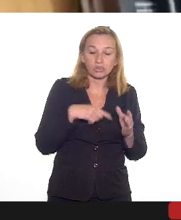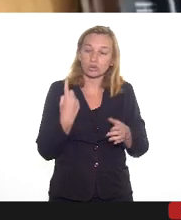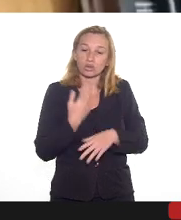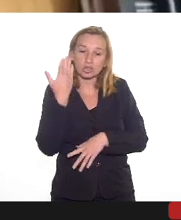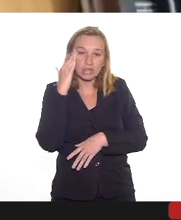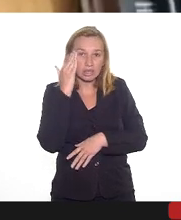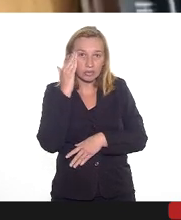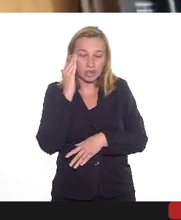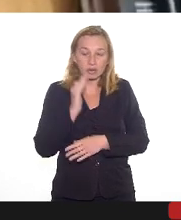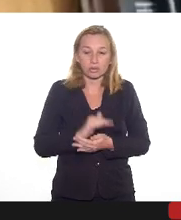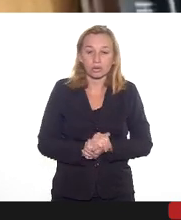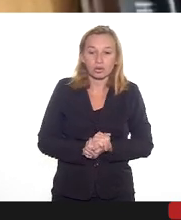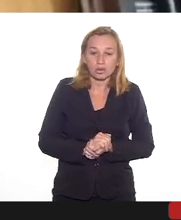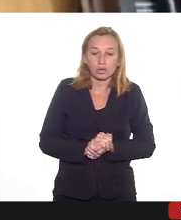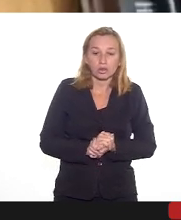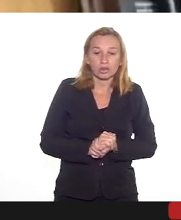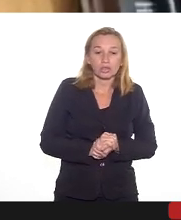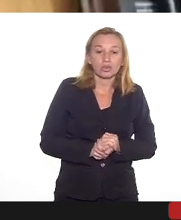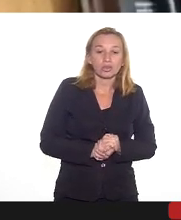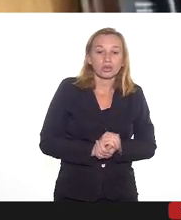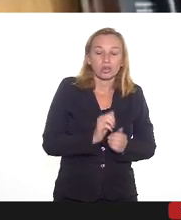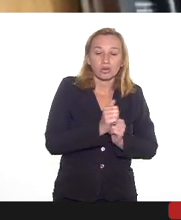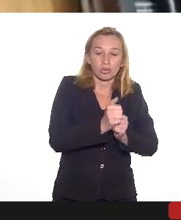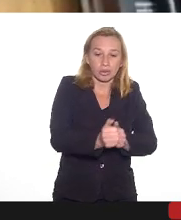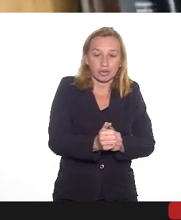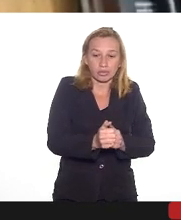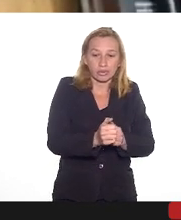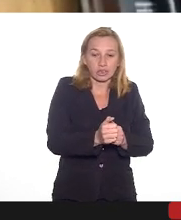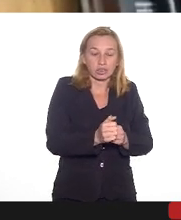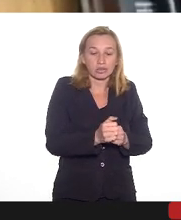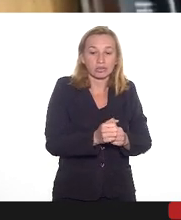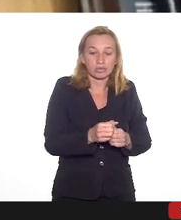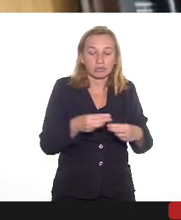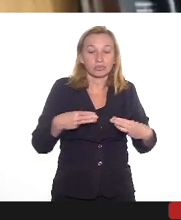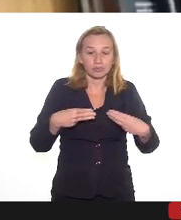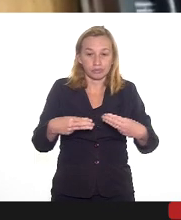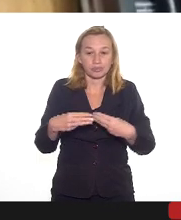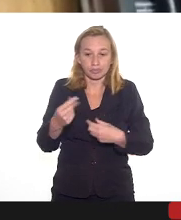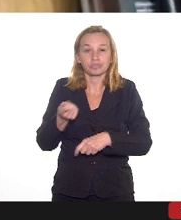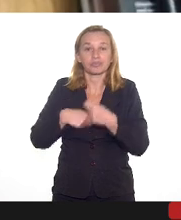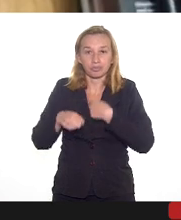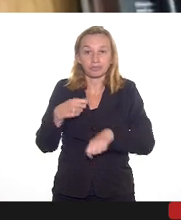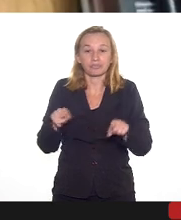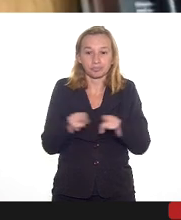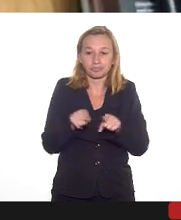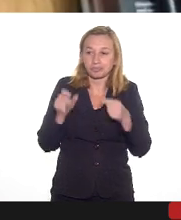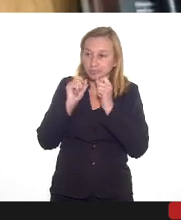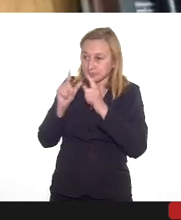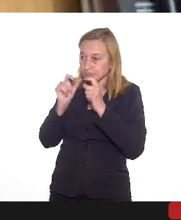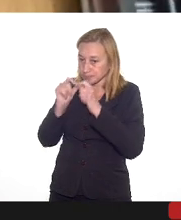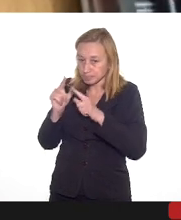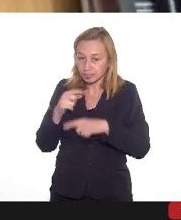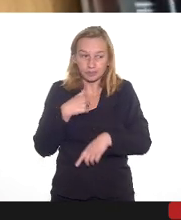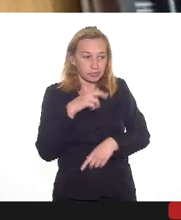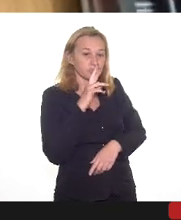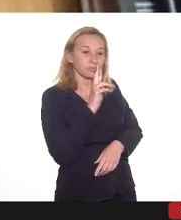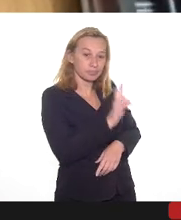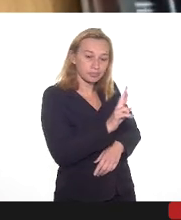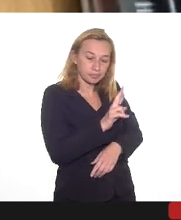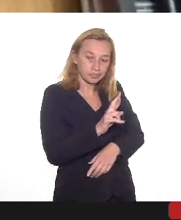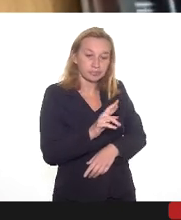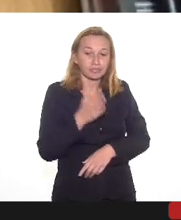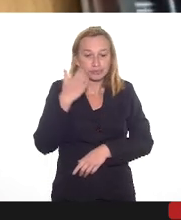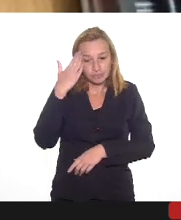entendimento, o Comitê de Acompanhamento do Regime do Ministério da Economia também reclamou disso, nos notificou, eu respondi, ontem fiquei